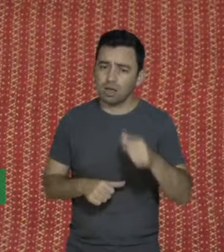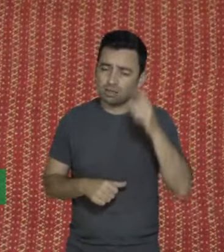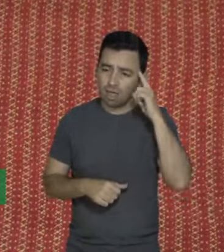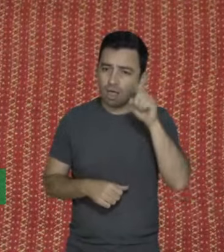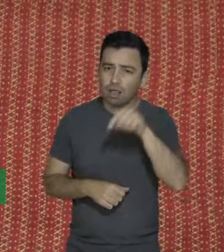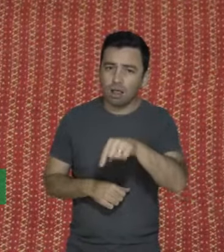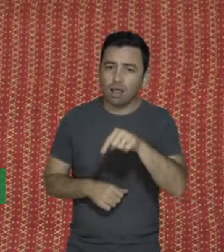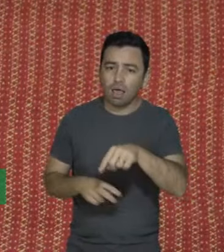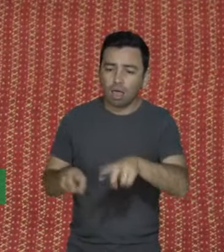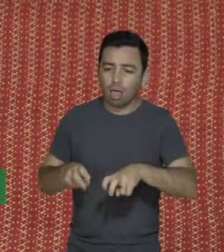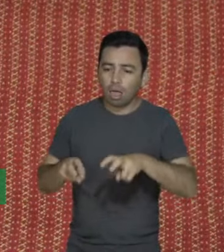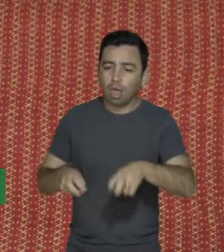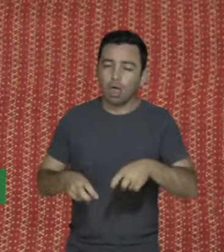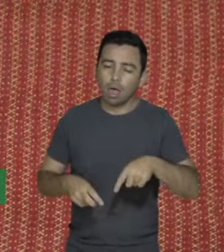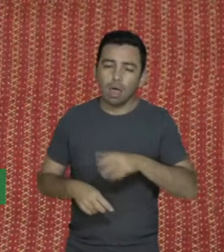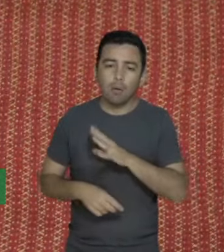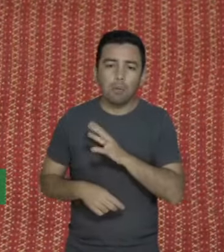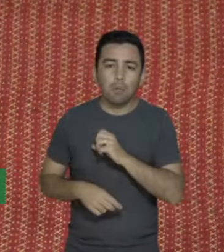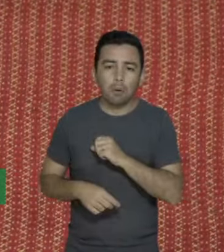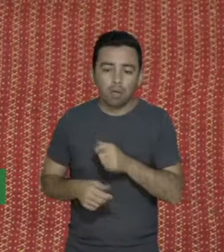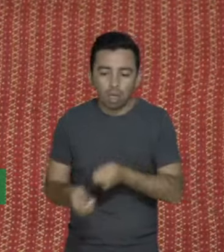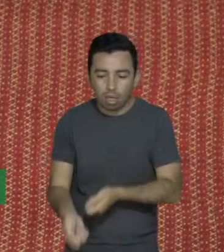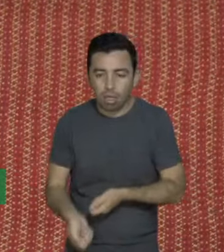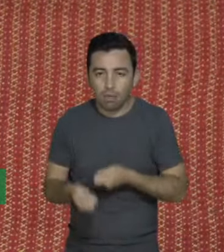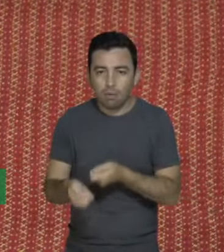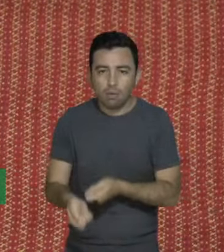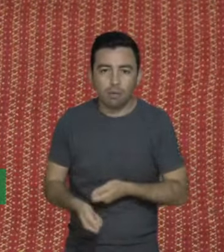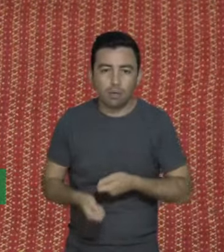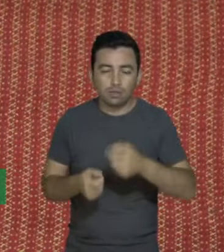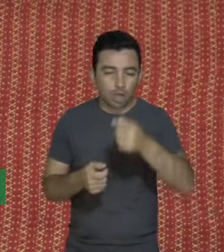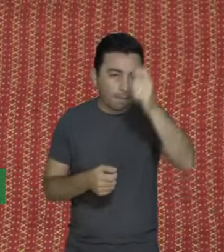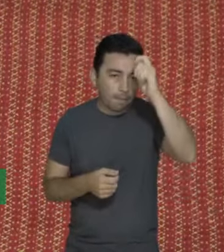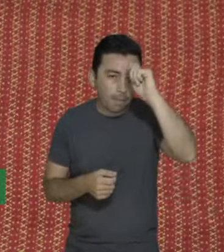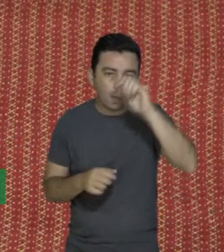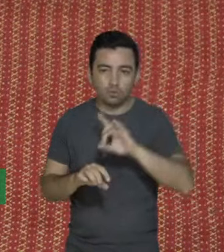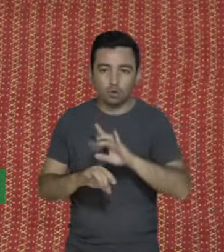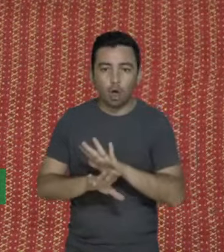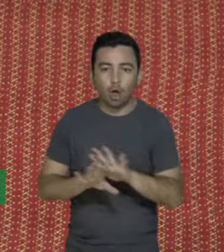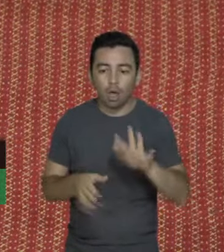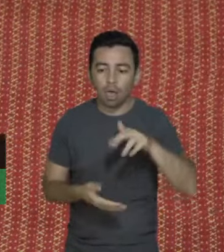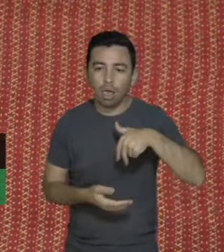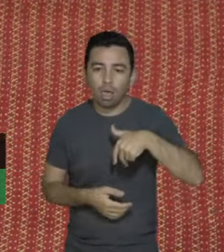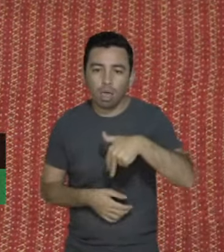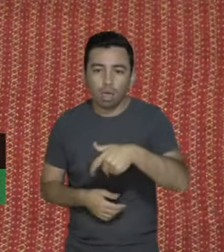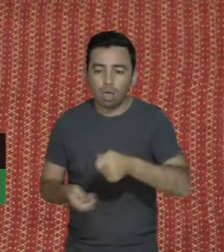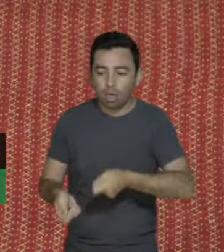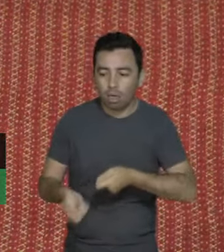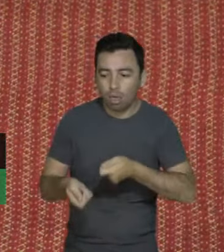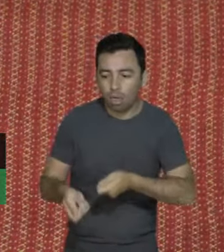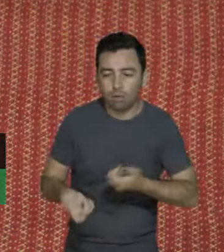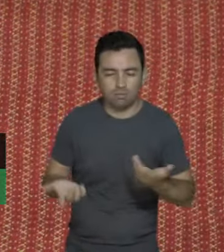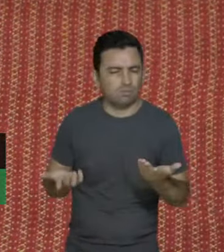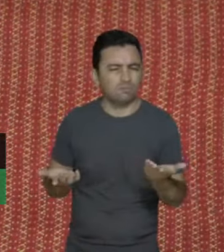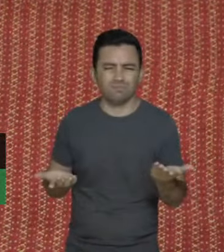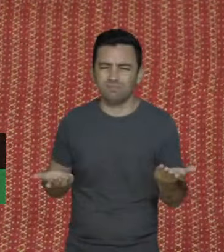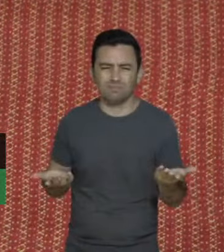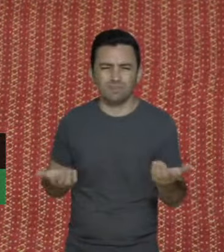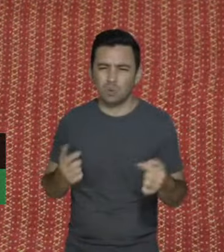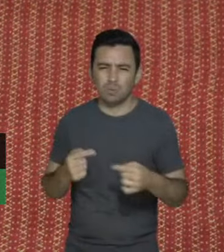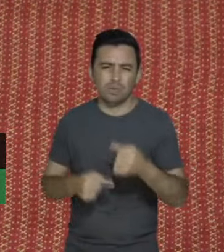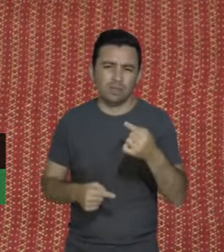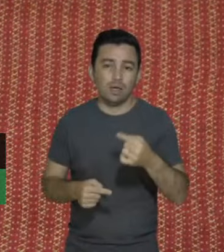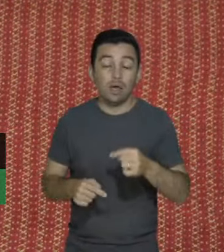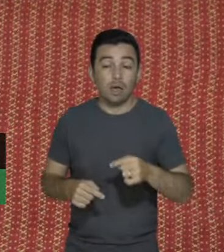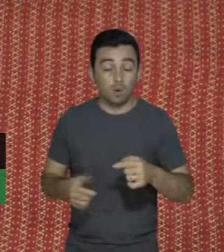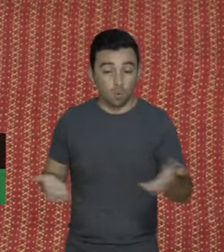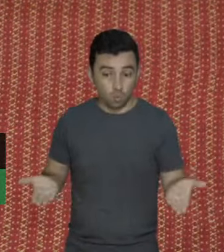tem aquela imagem romântica dele um cidadão como enxadinho chapeuzinho né andando lá fazendo a Rocinha dele uma uma propriedade